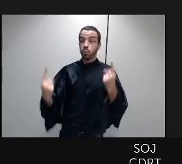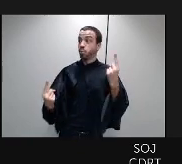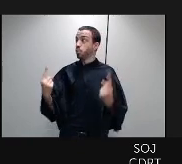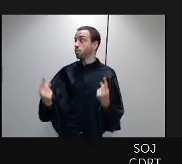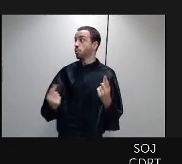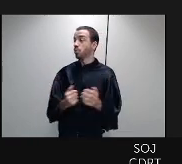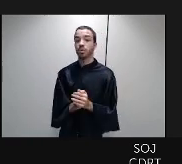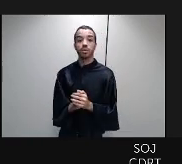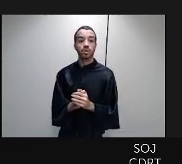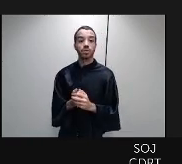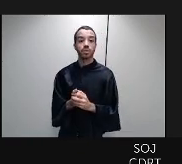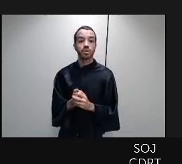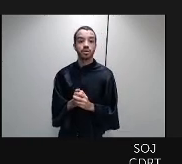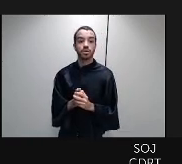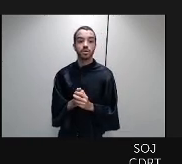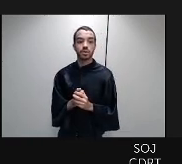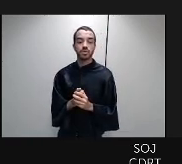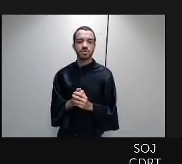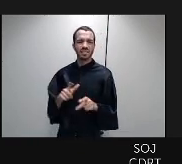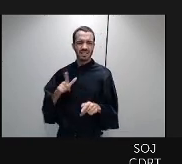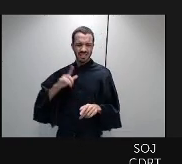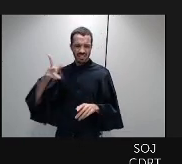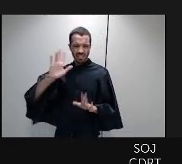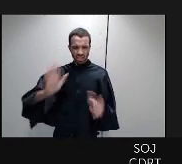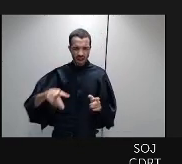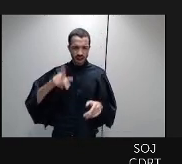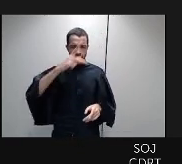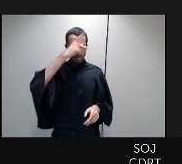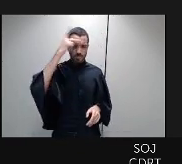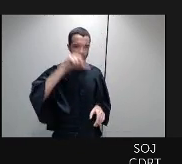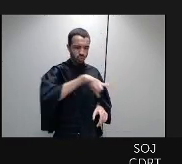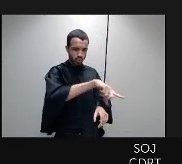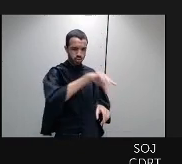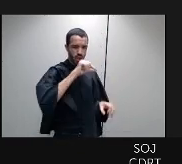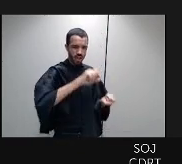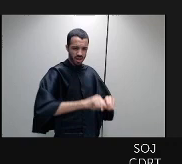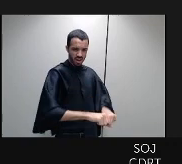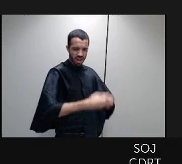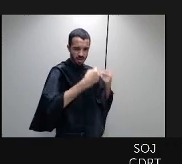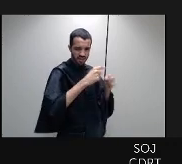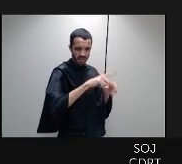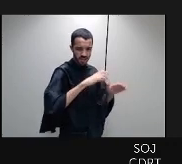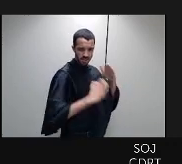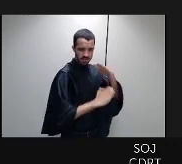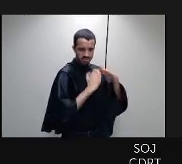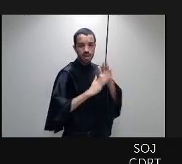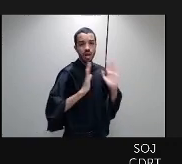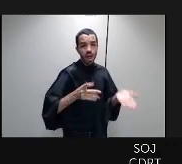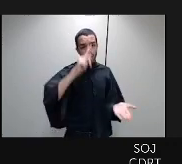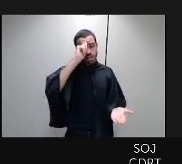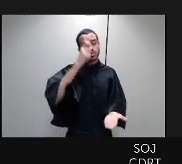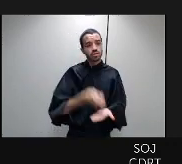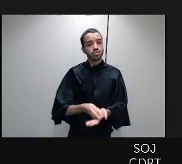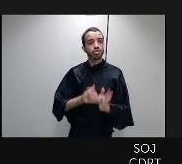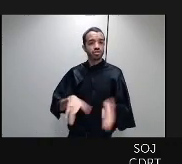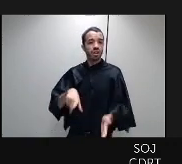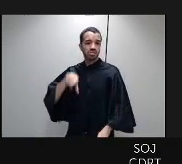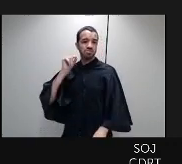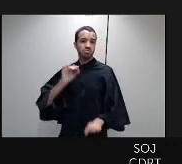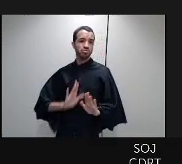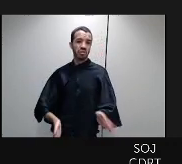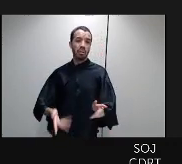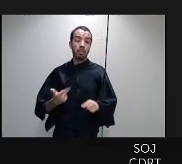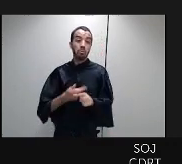posta a falência da empresa e ela faz a execução é lógico que era para assegurar a execução da proposta para isso não